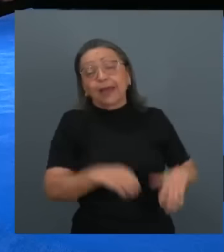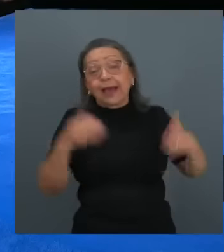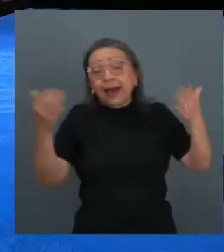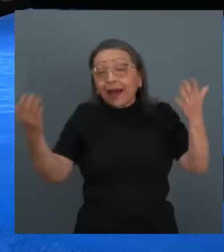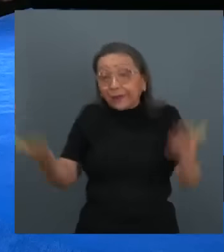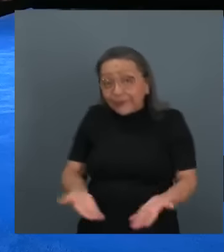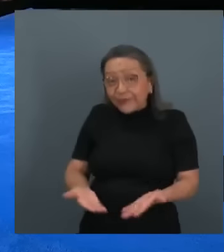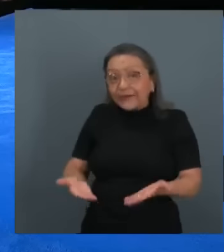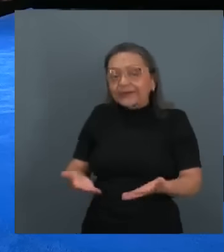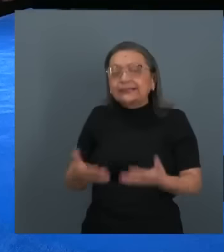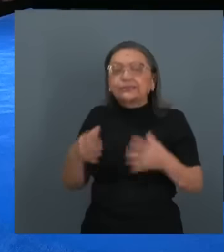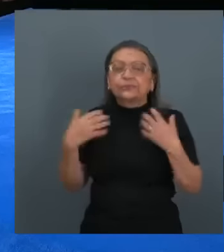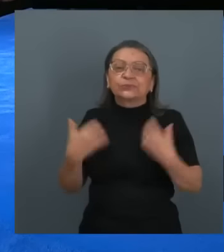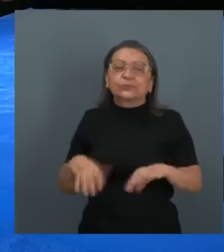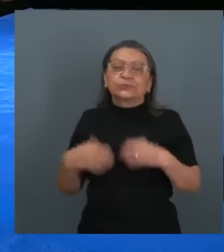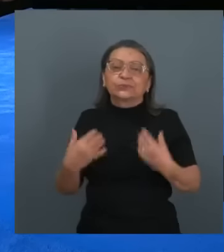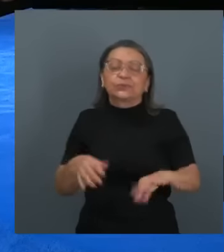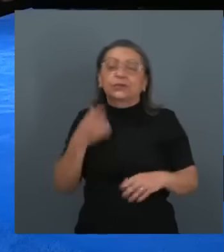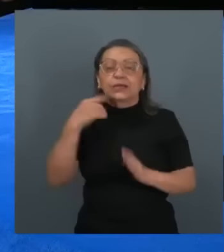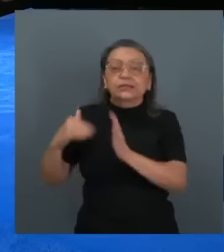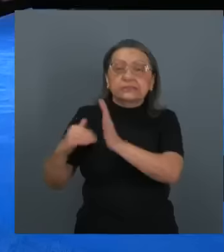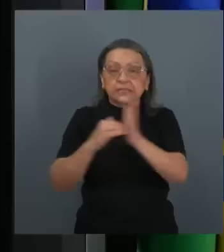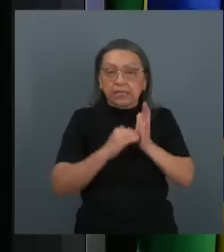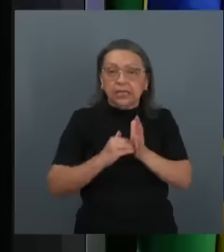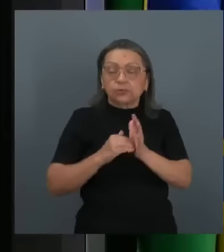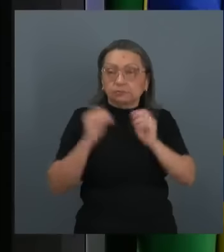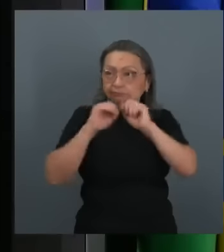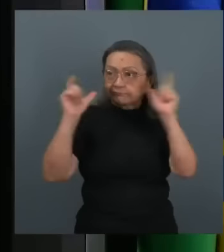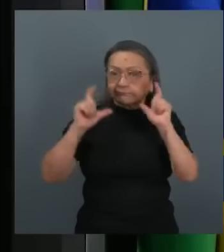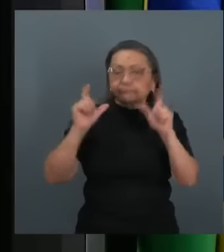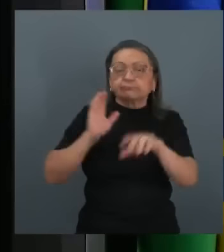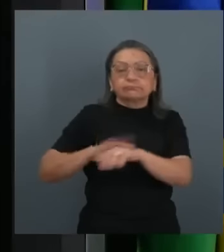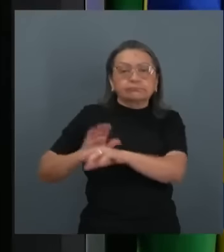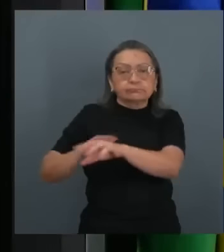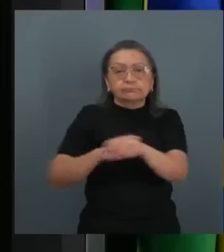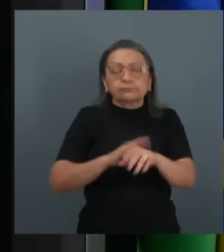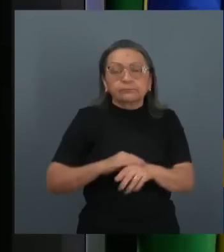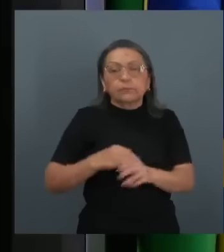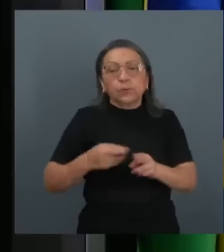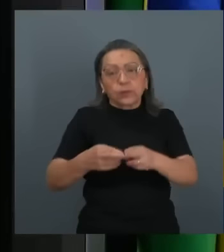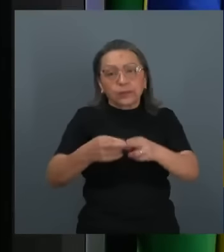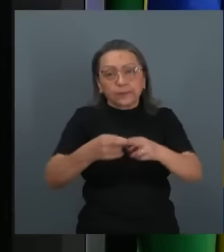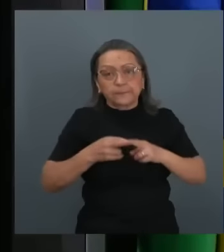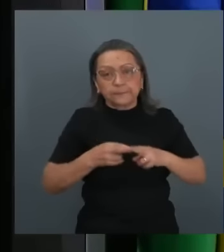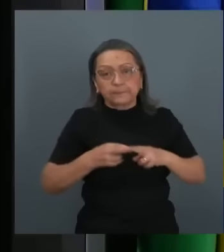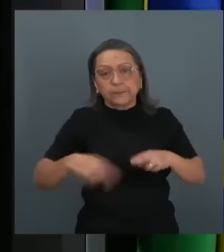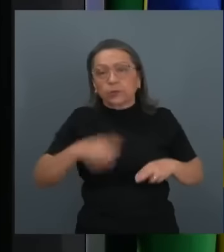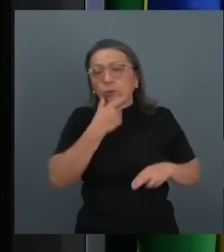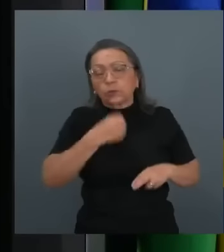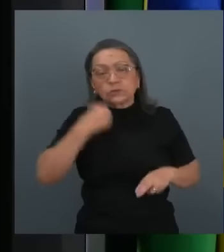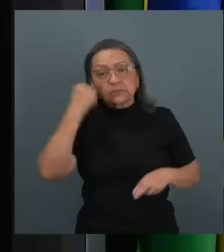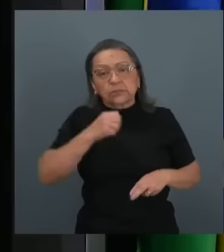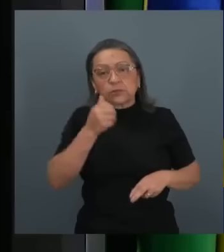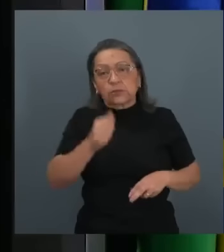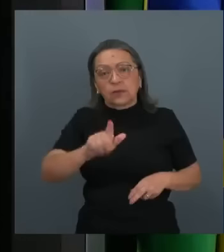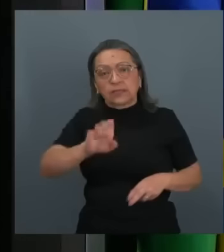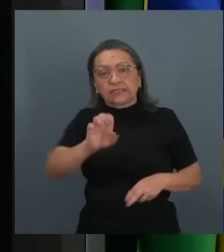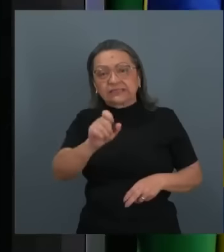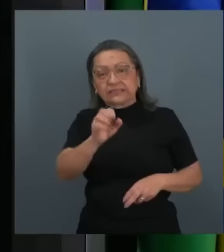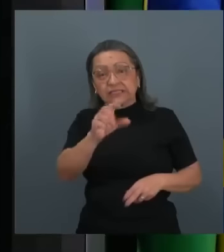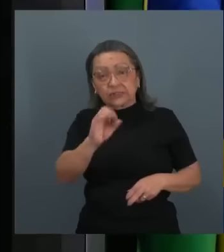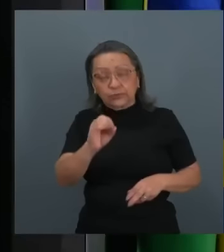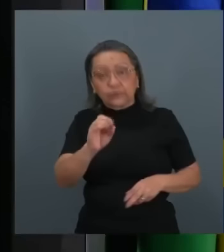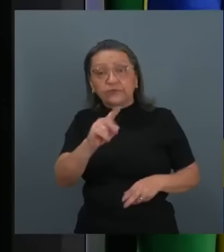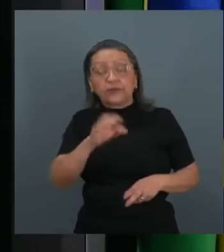finalmente, o Senado se move num requerimento do senador Alessandro Vieira, que